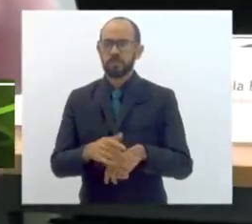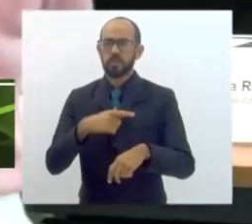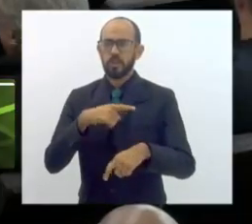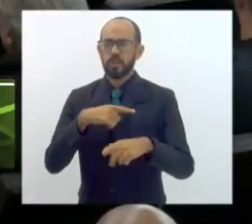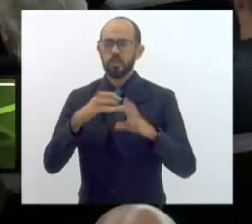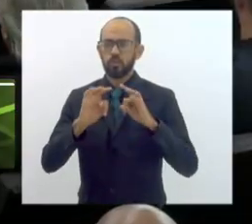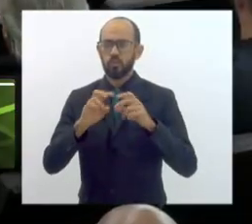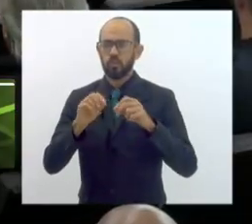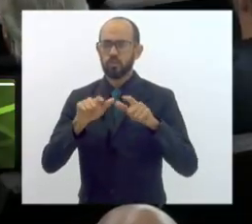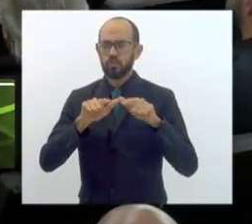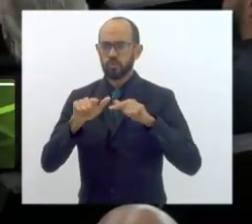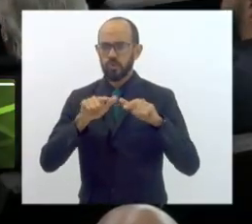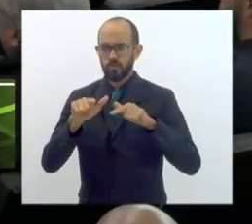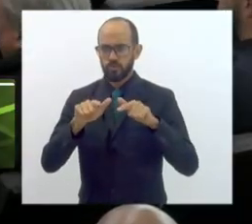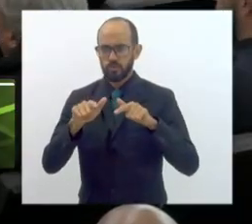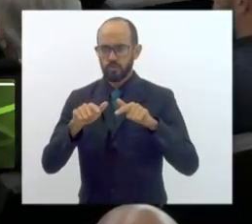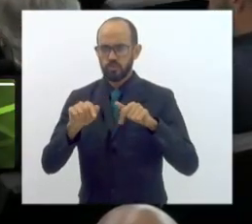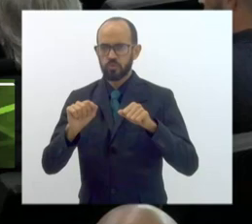serviços...